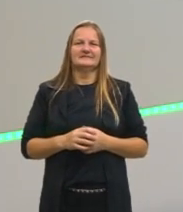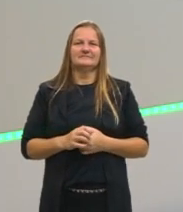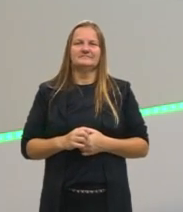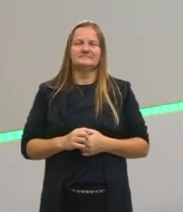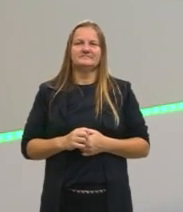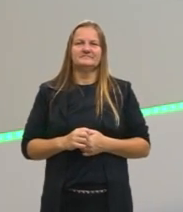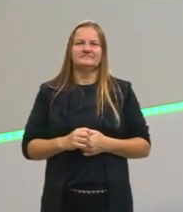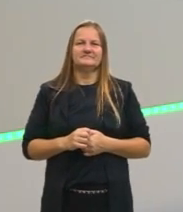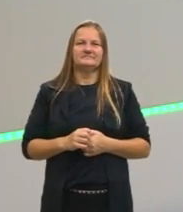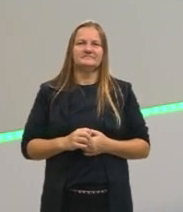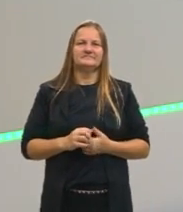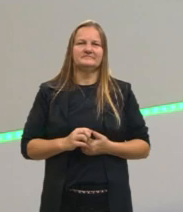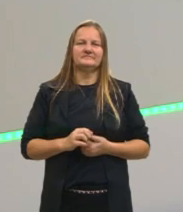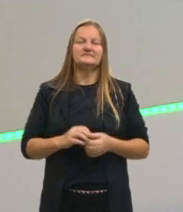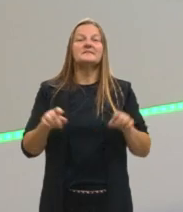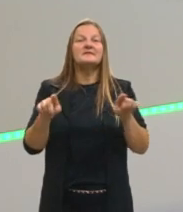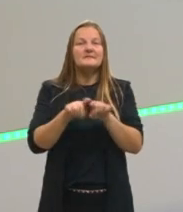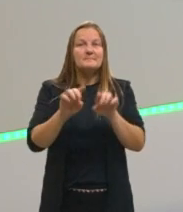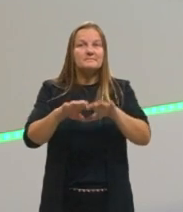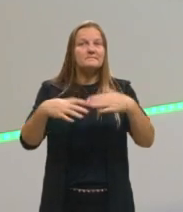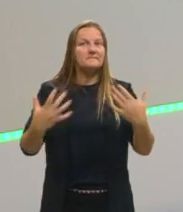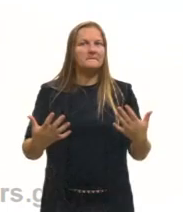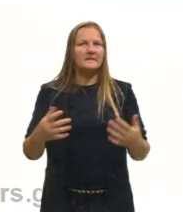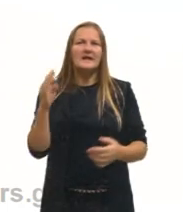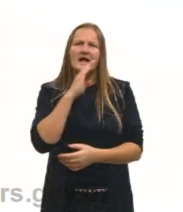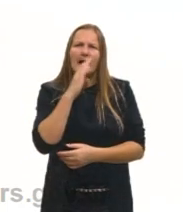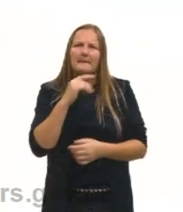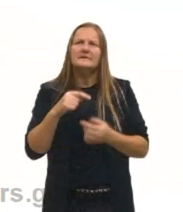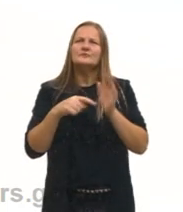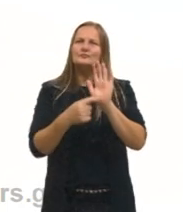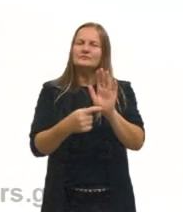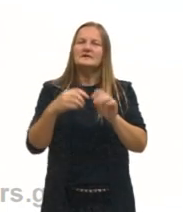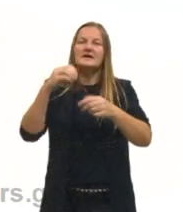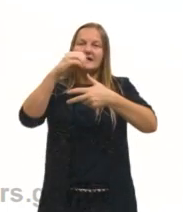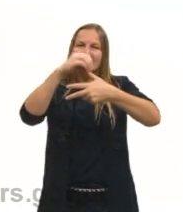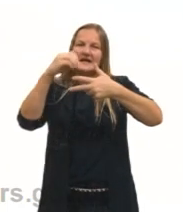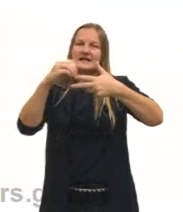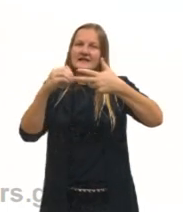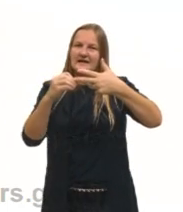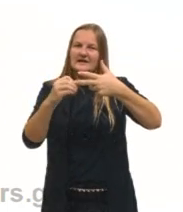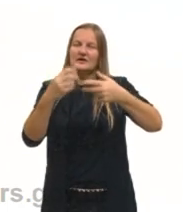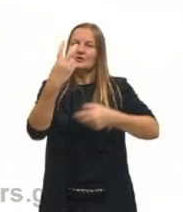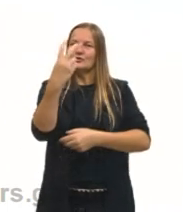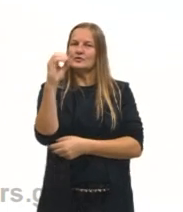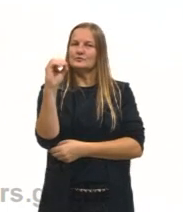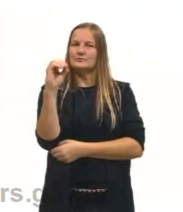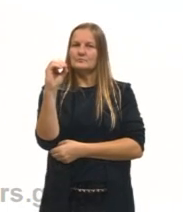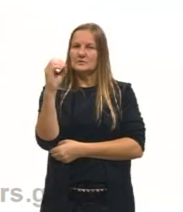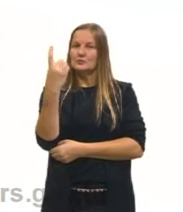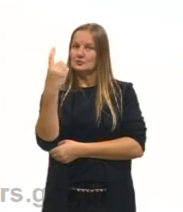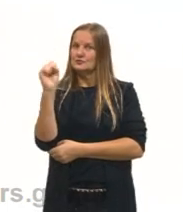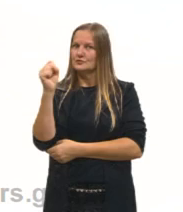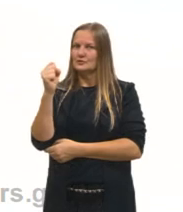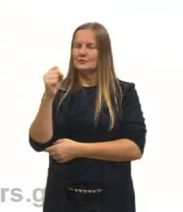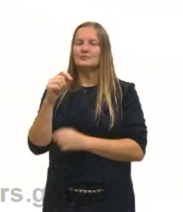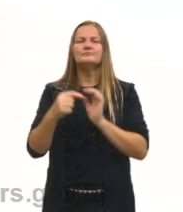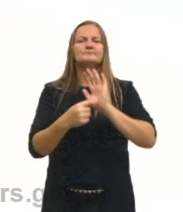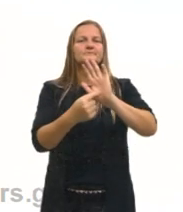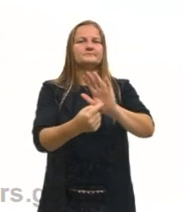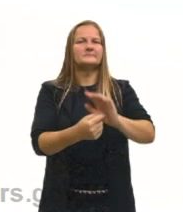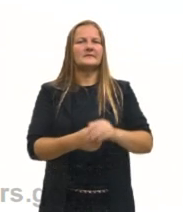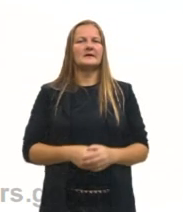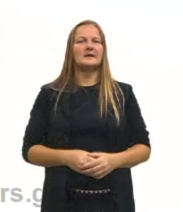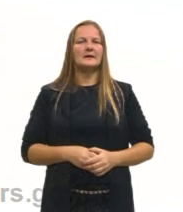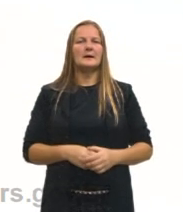luxação é então que rapidinho a questão de ENEM nas gerente de 2018 traz o seguinte na